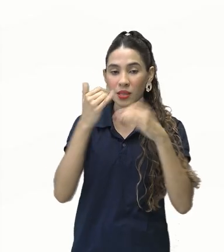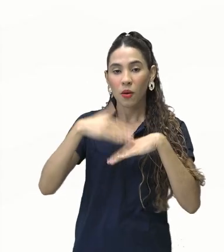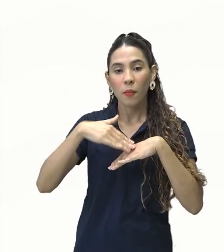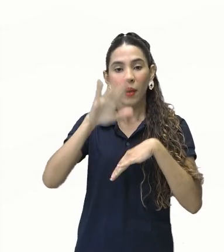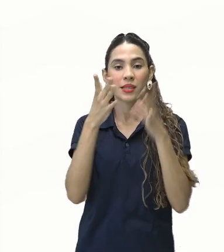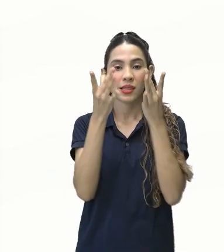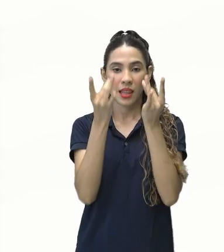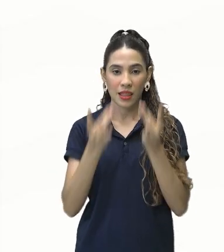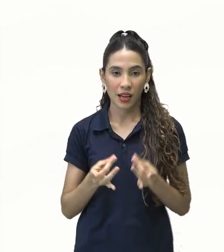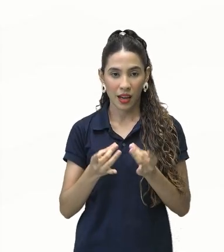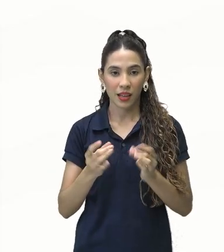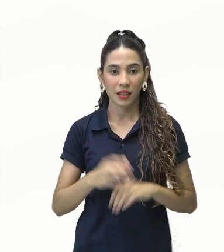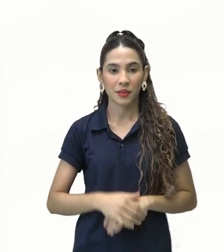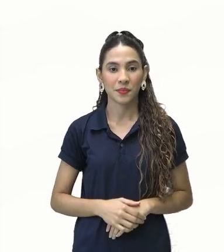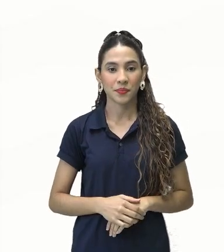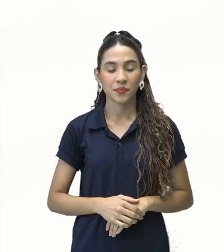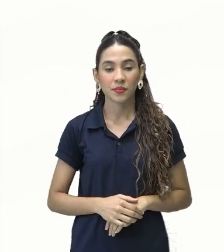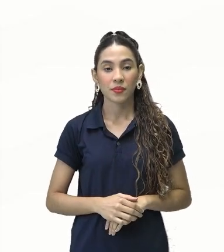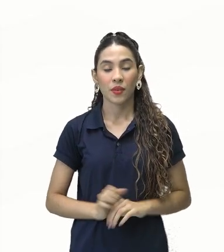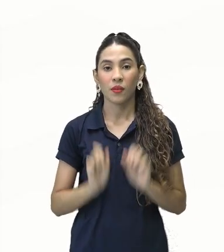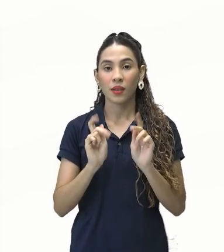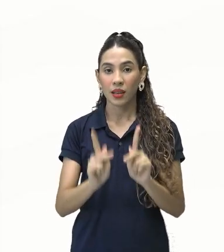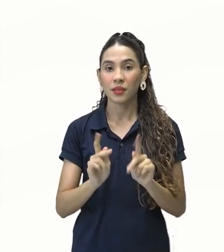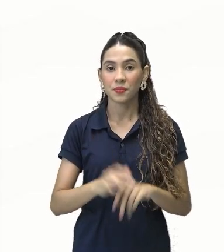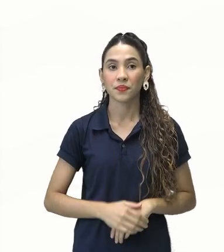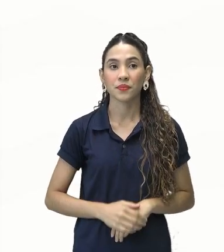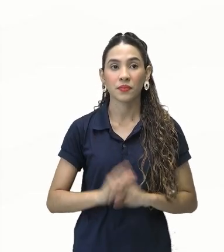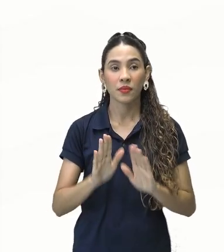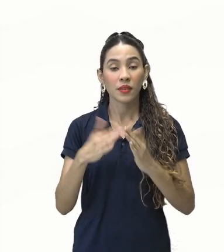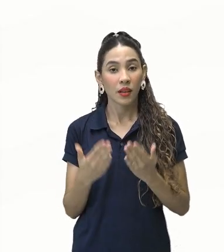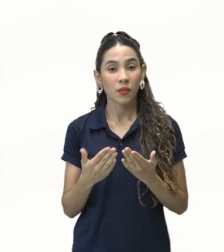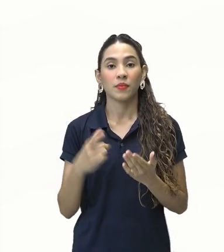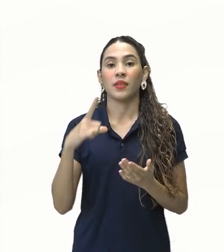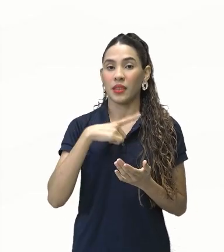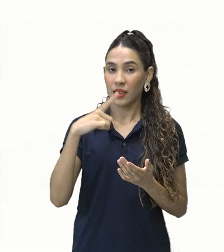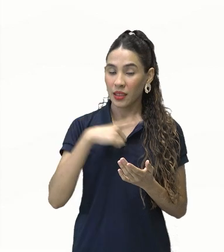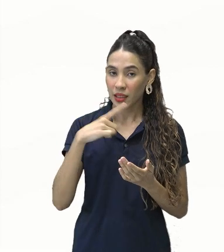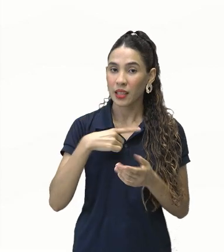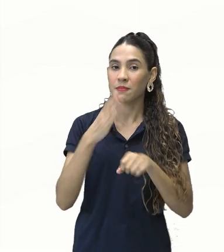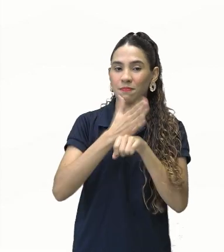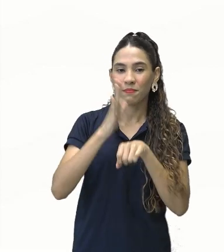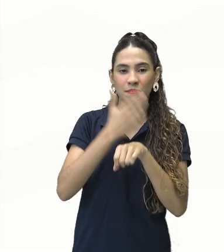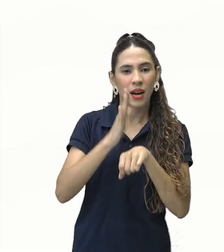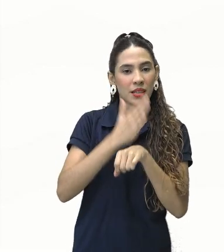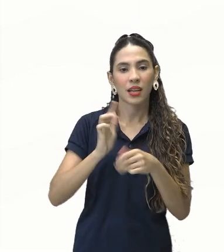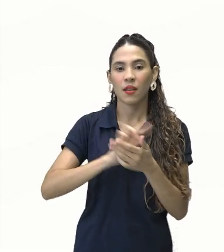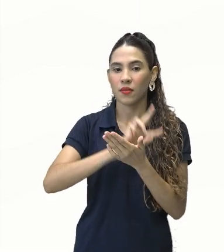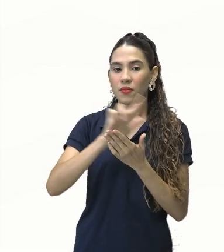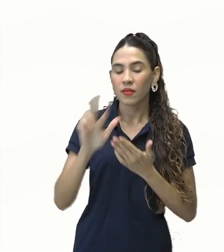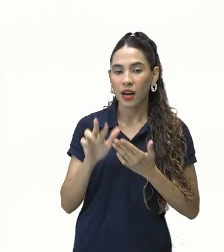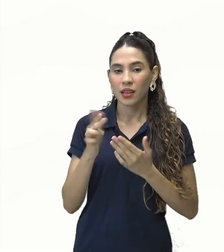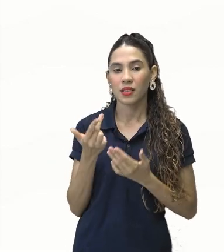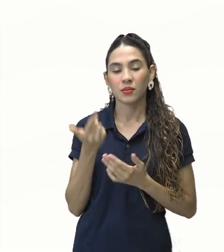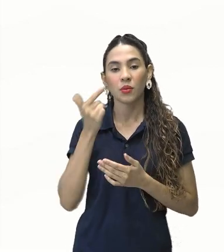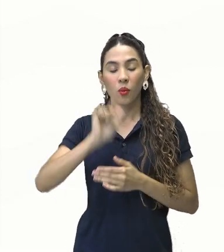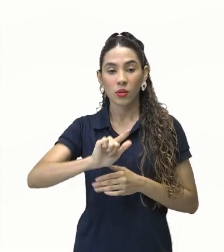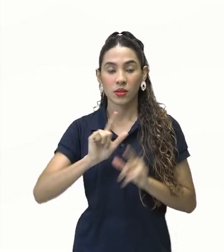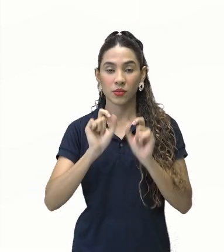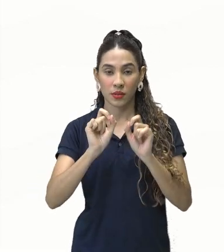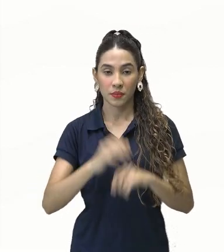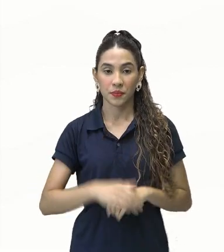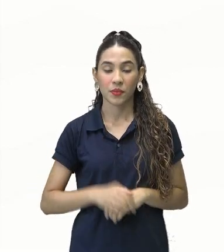mais acessíveis, tá bom? Então, a gente tem muita aplicabilidade aí para o